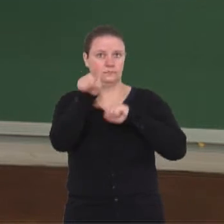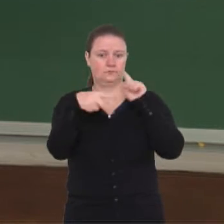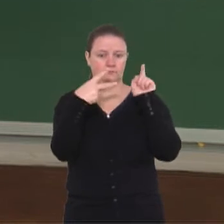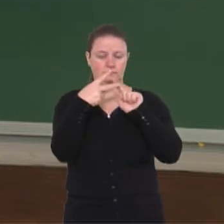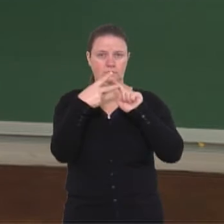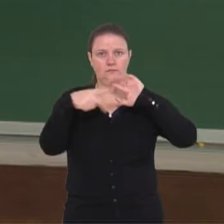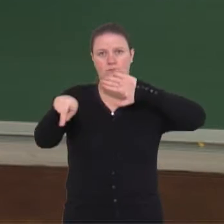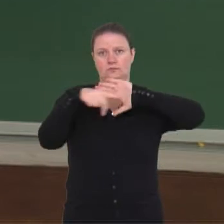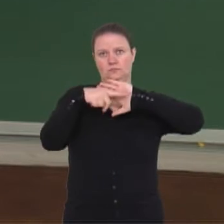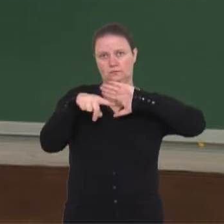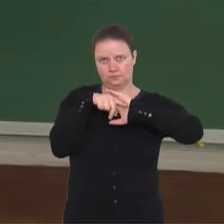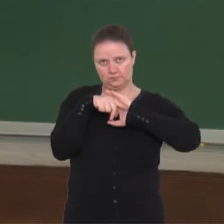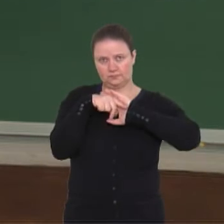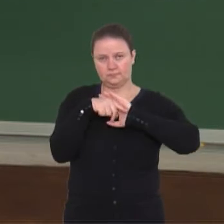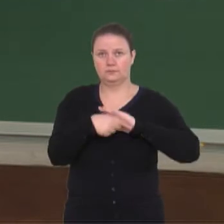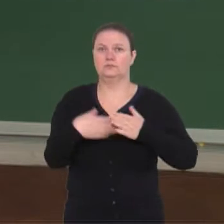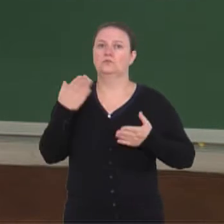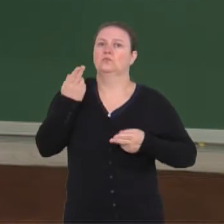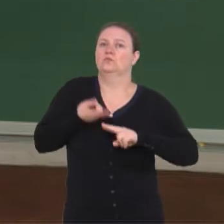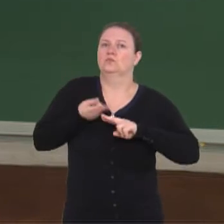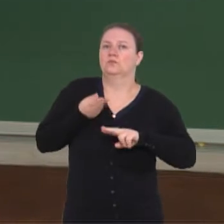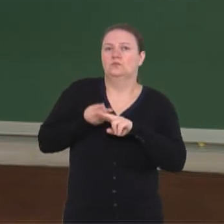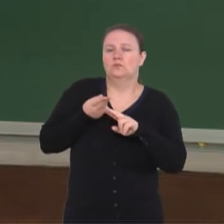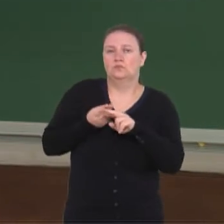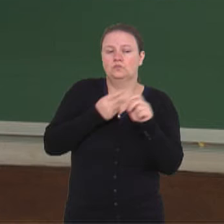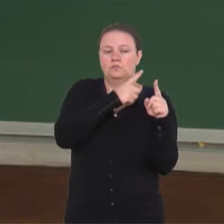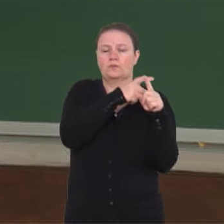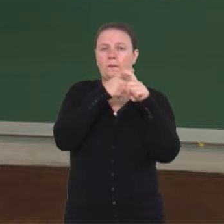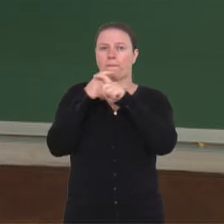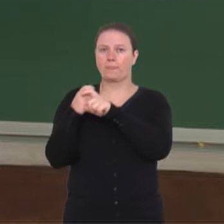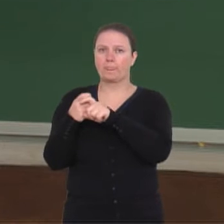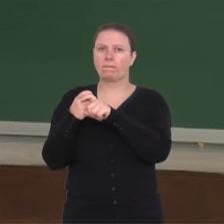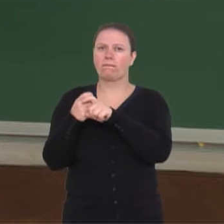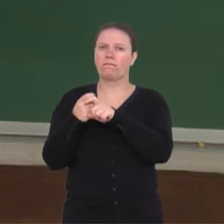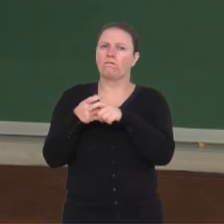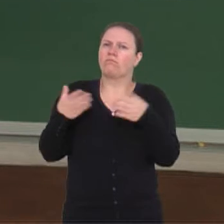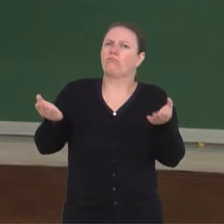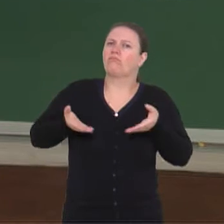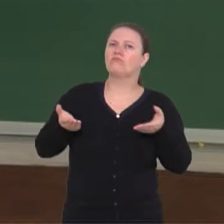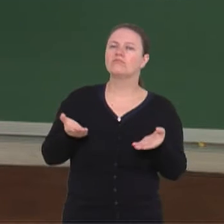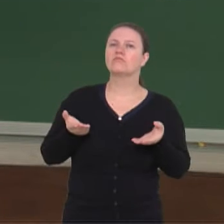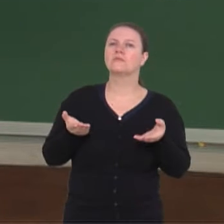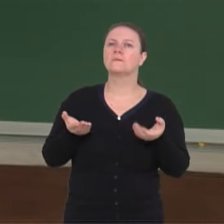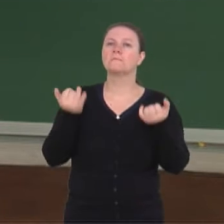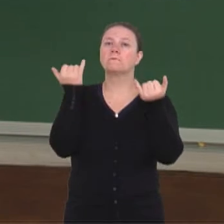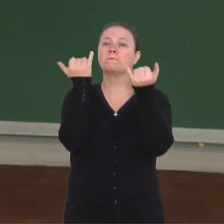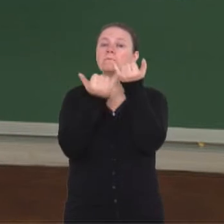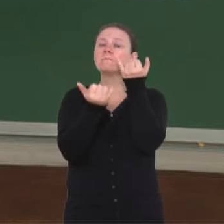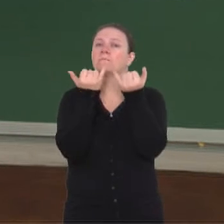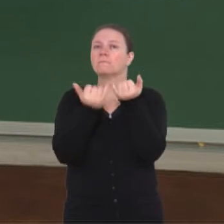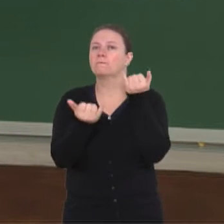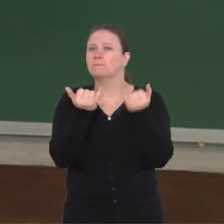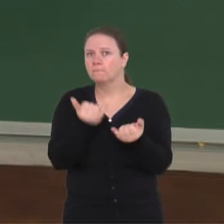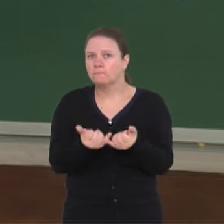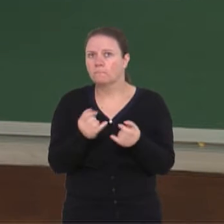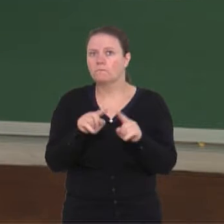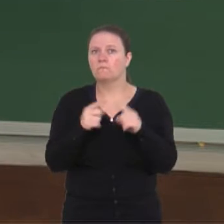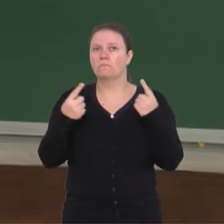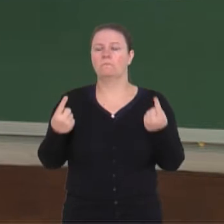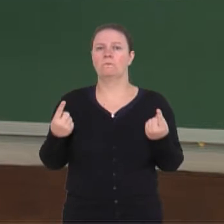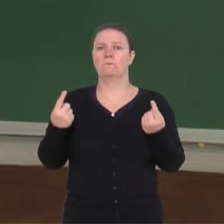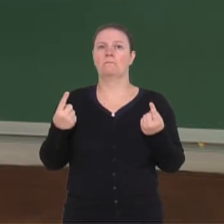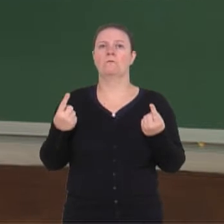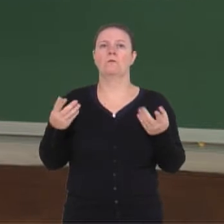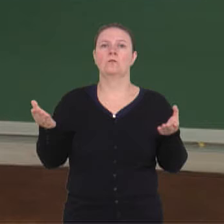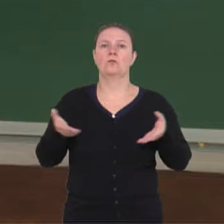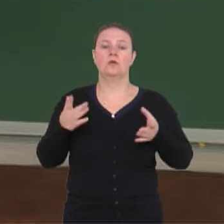subtração. Vamos usar os mesmos polinômios. A operação é similar, só que internamente os coeficientes, ao